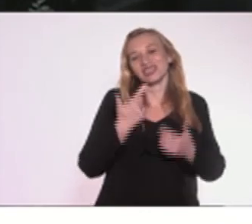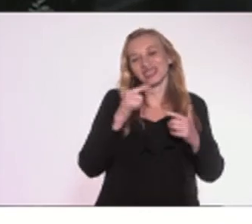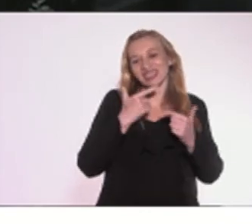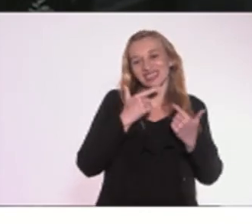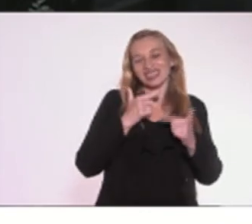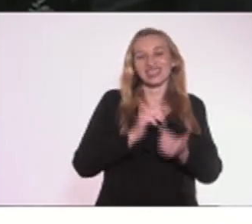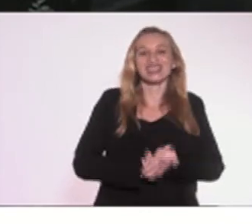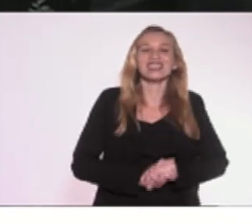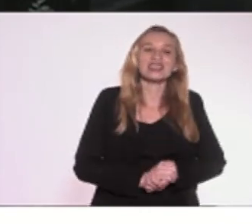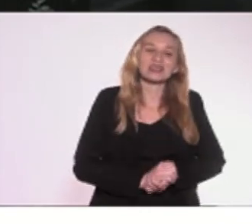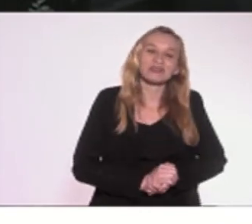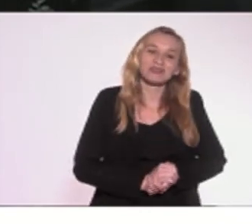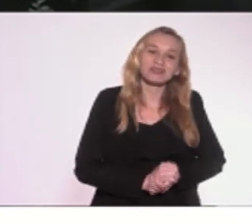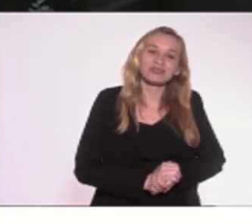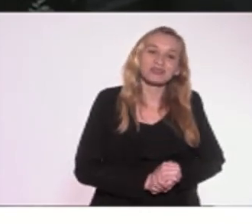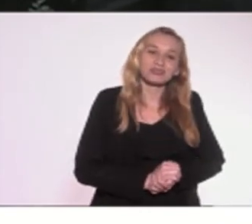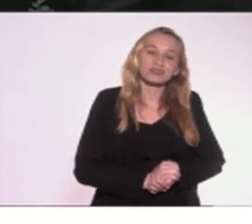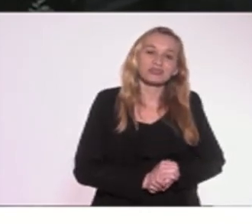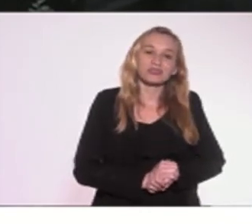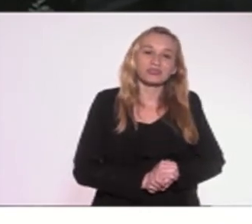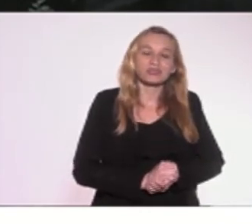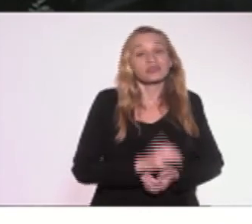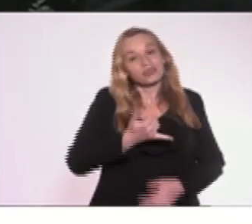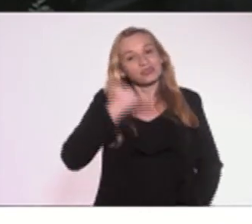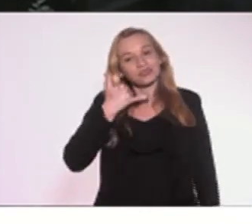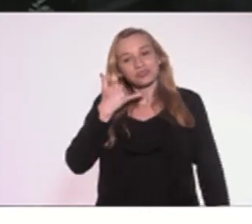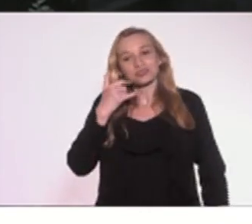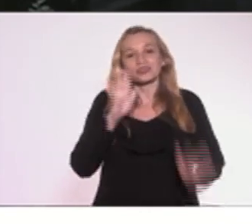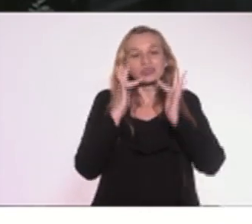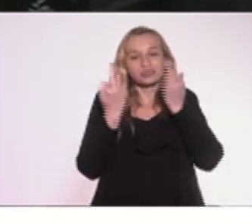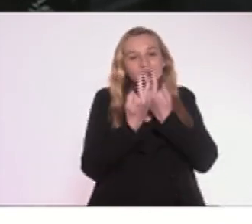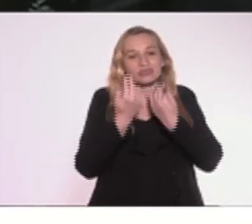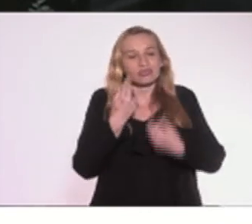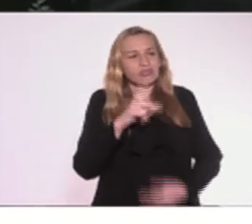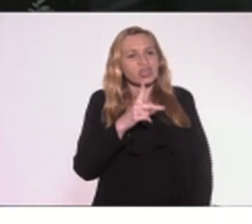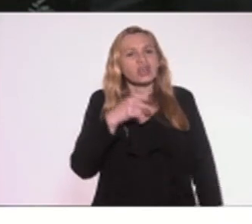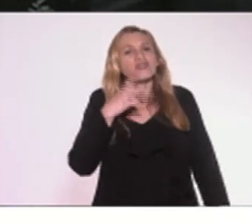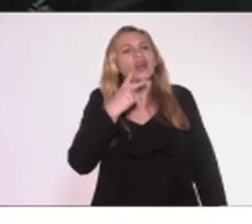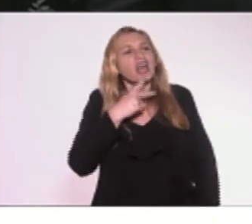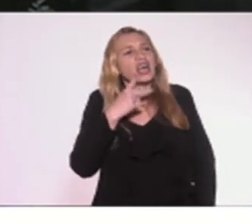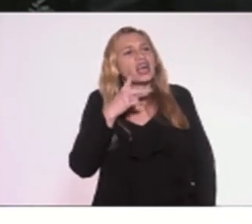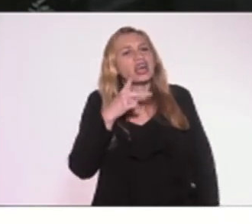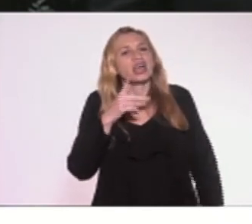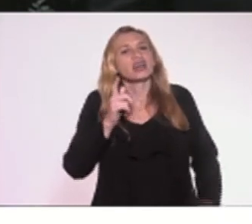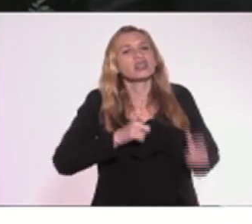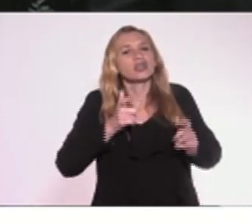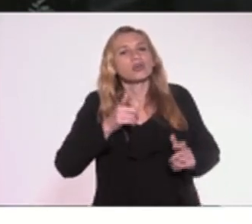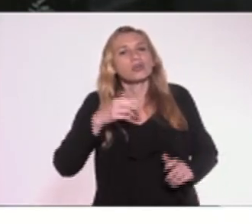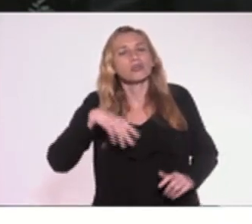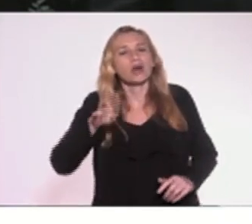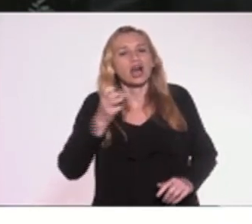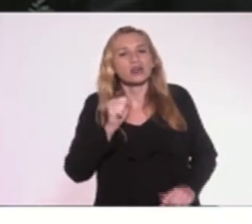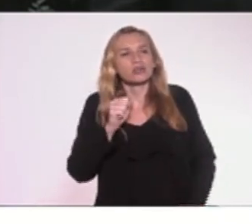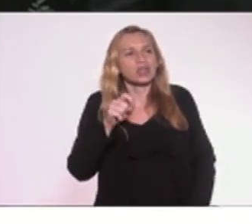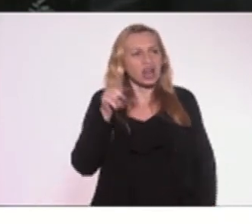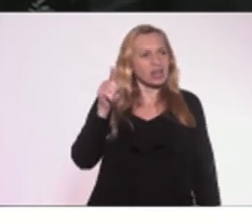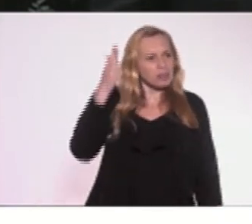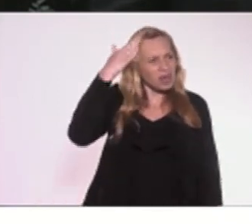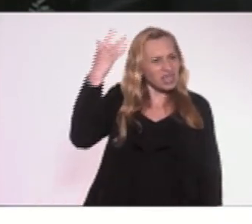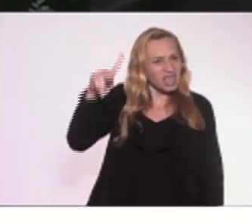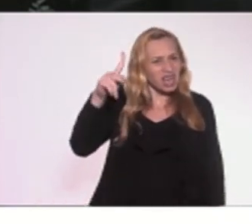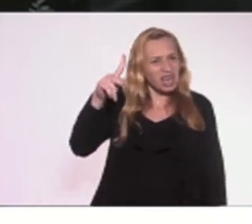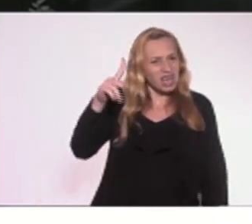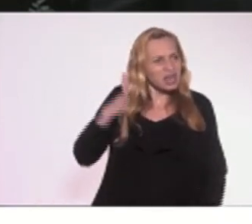Carminha? Aí liguei para a família dele e falei, olha, cadê o Marcos Vinícius? Está no Paraná. Olha,